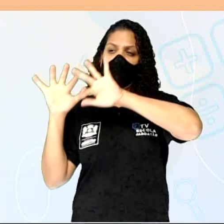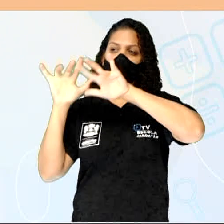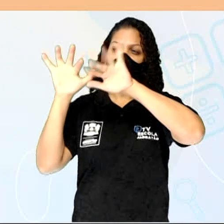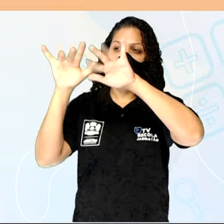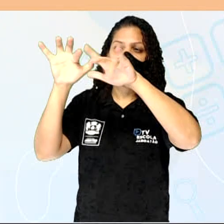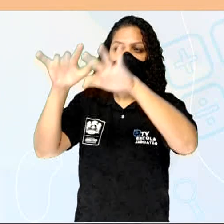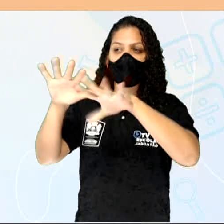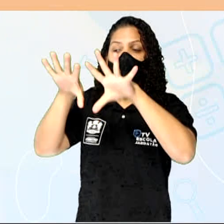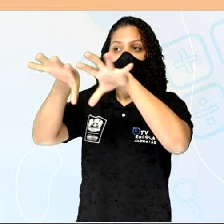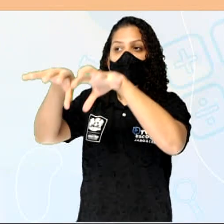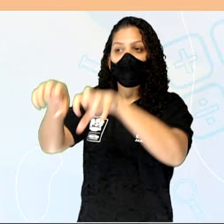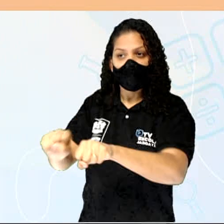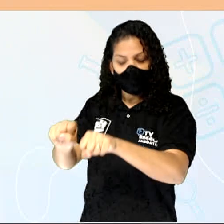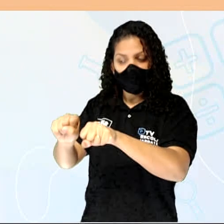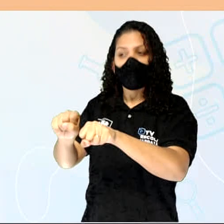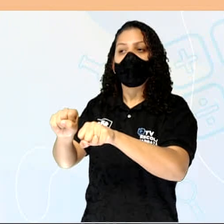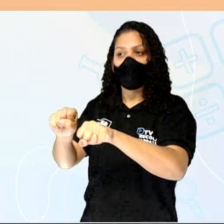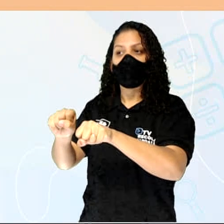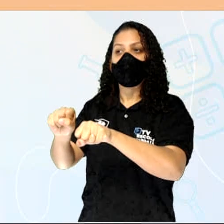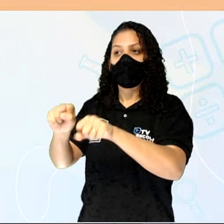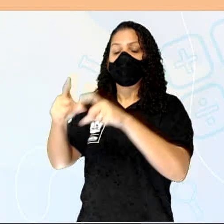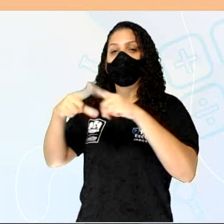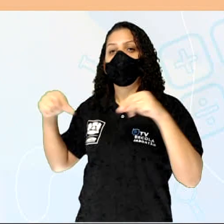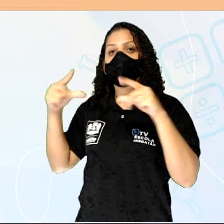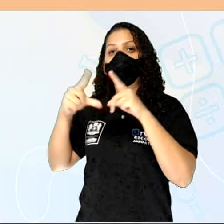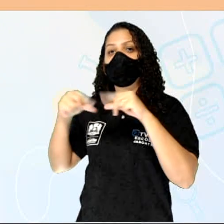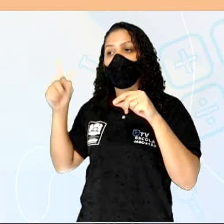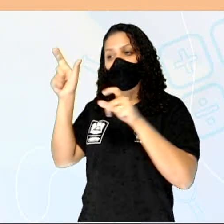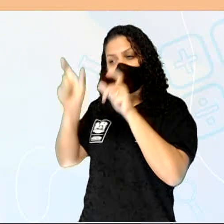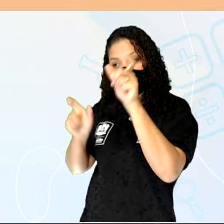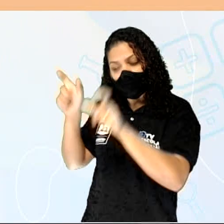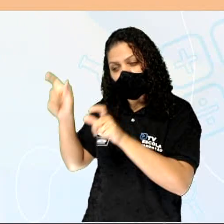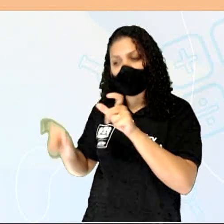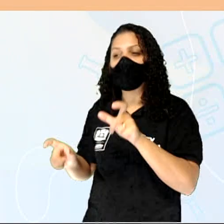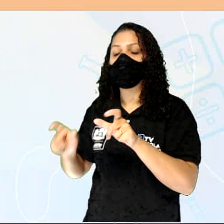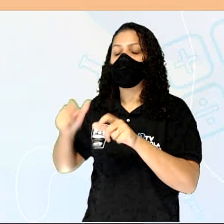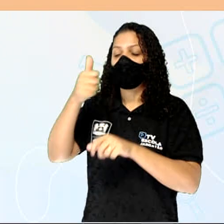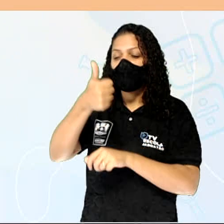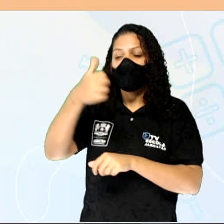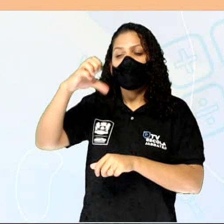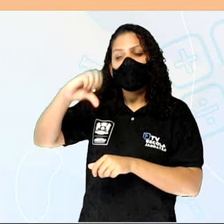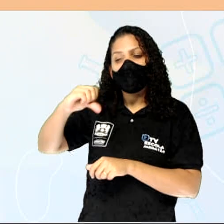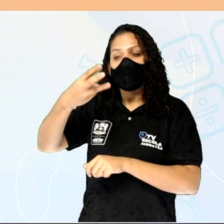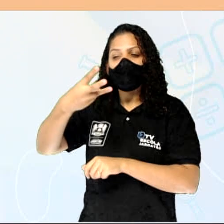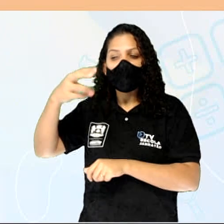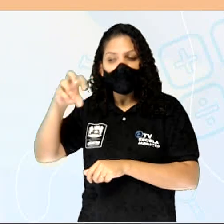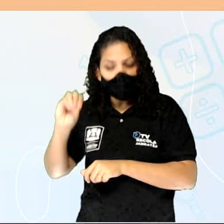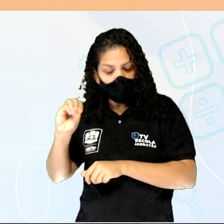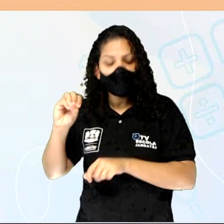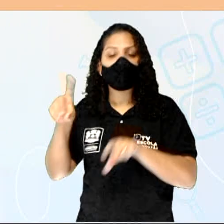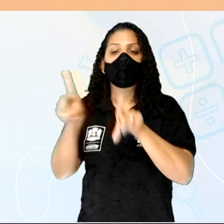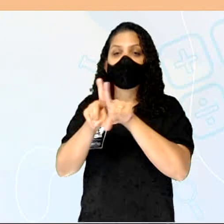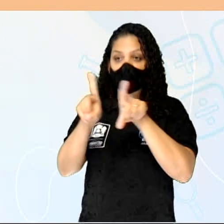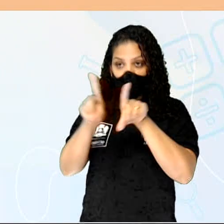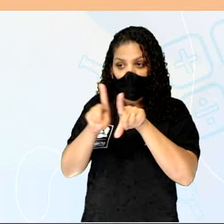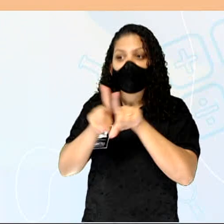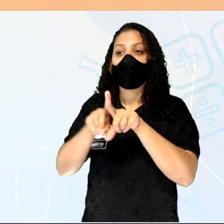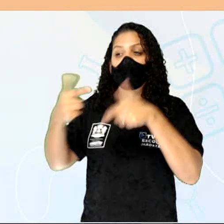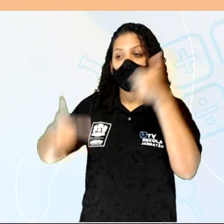ocupação japonesa na década de 1930 e também por